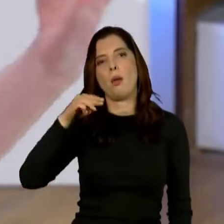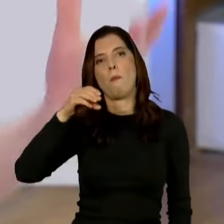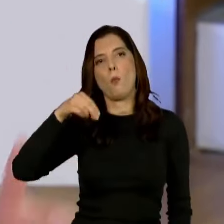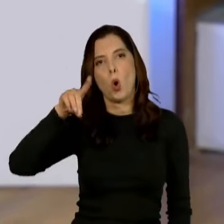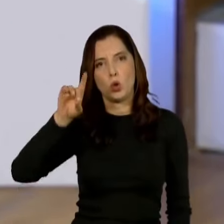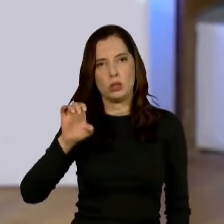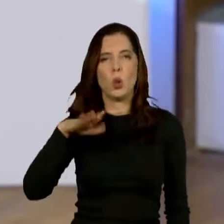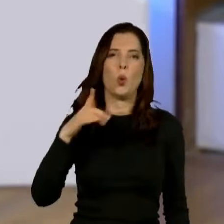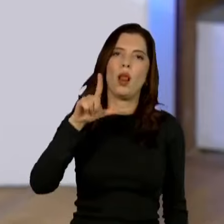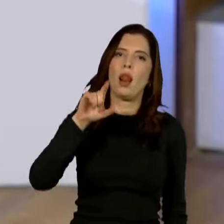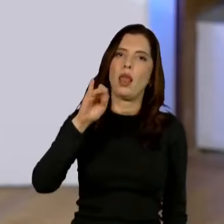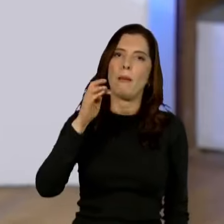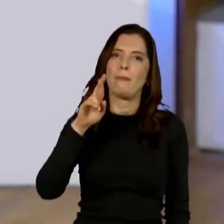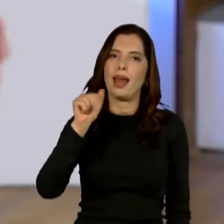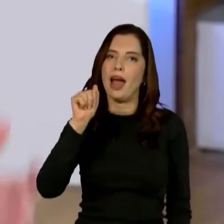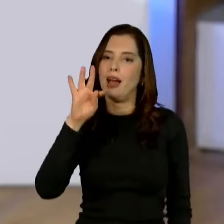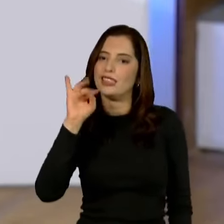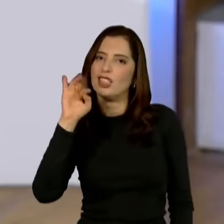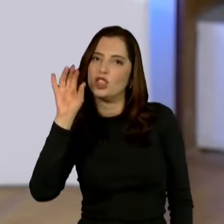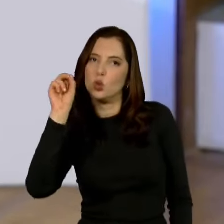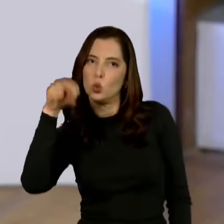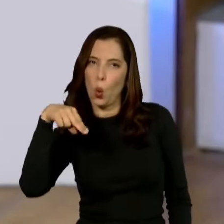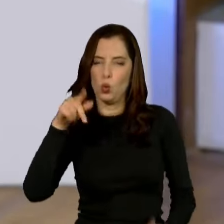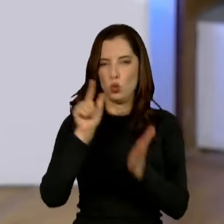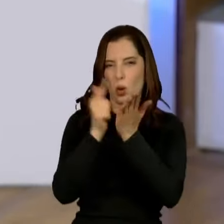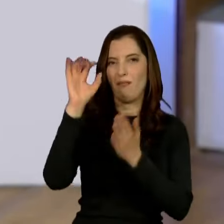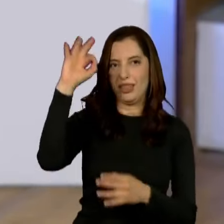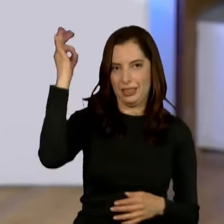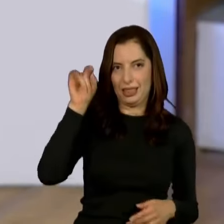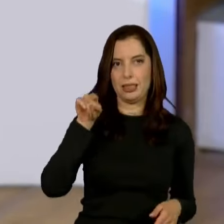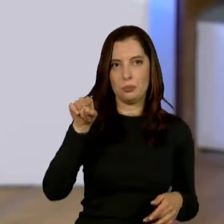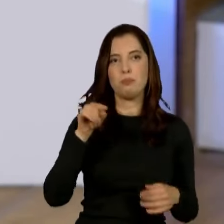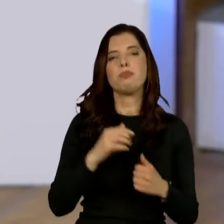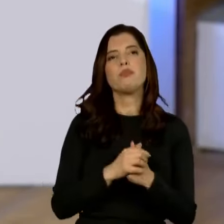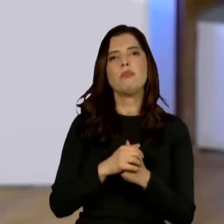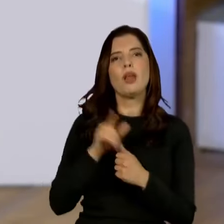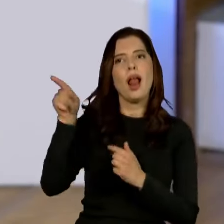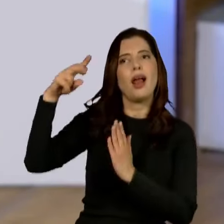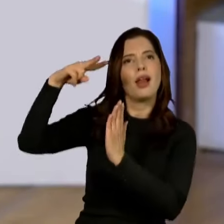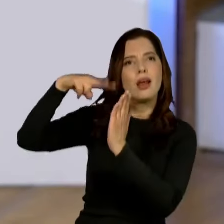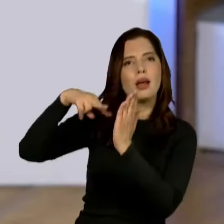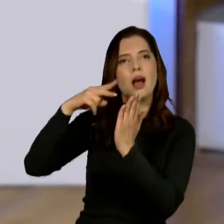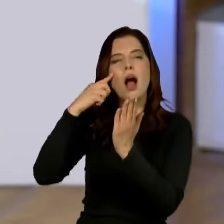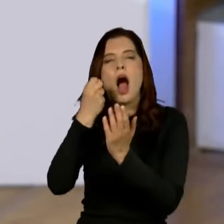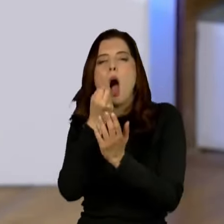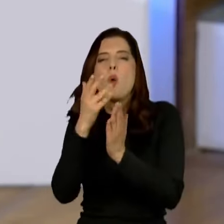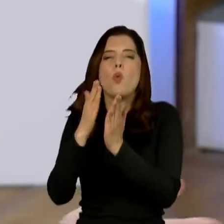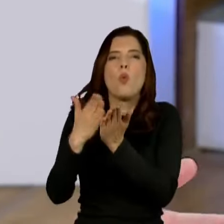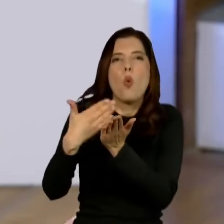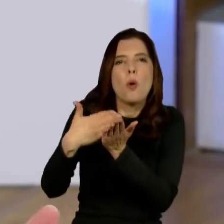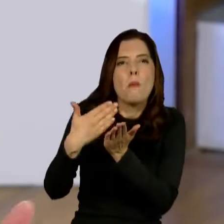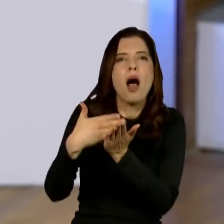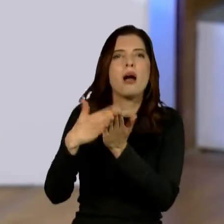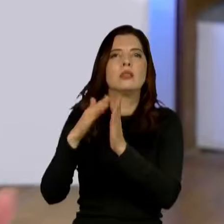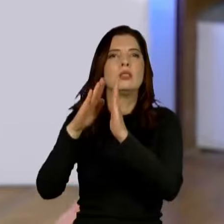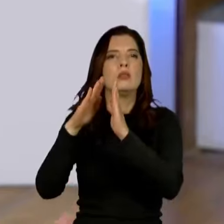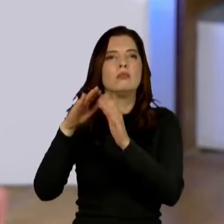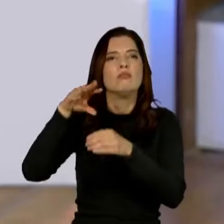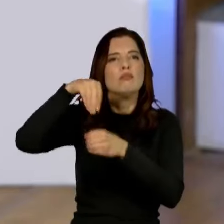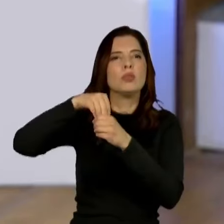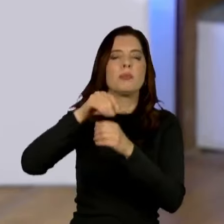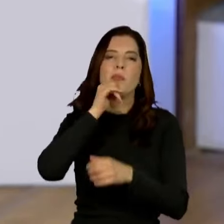Monde ou Liberation, quando ela via um livro que eu levava de escola, porque eu estudiai